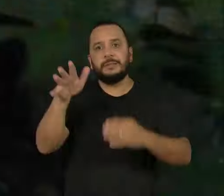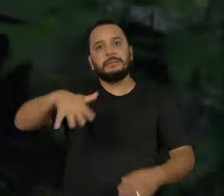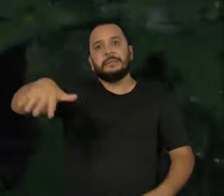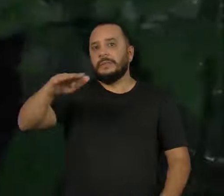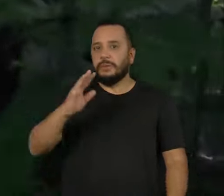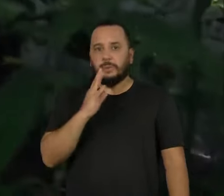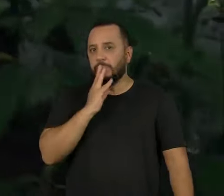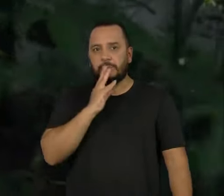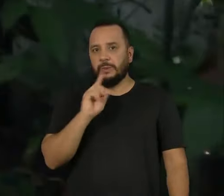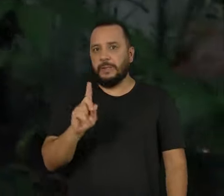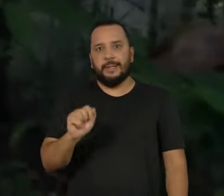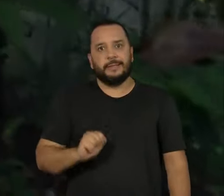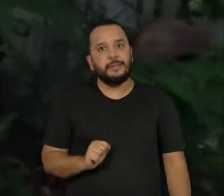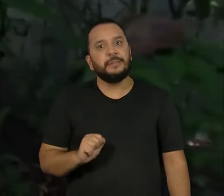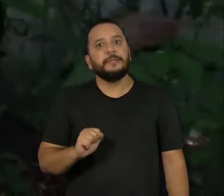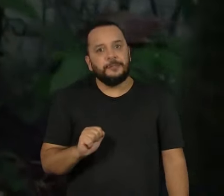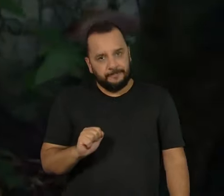desconhecidas.